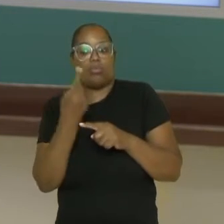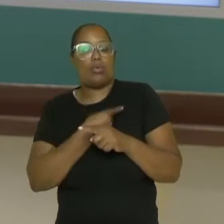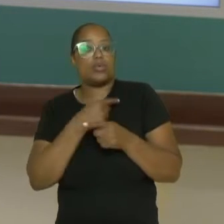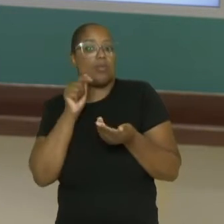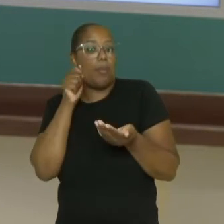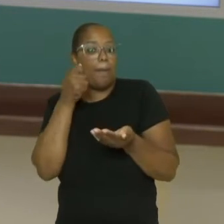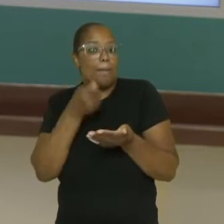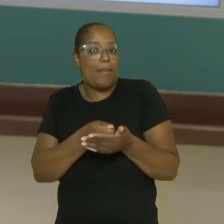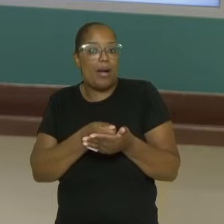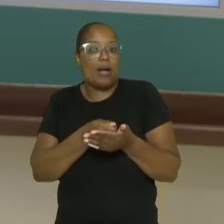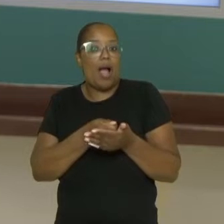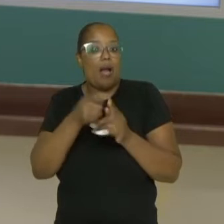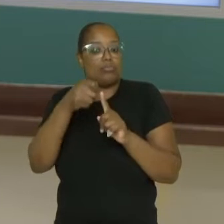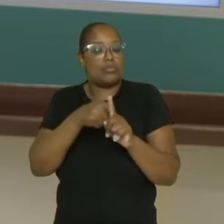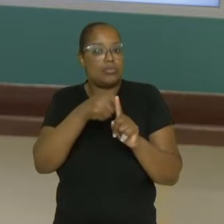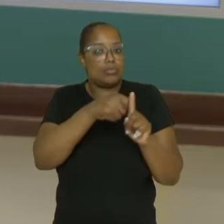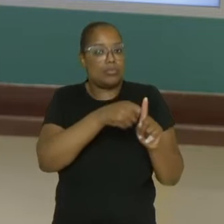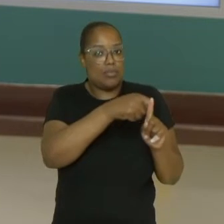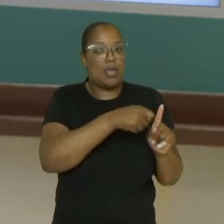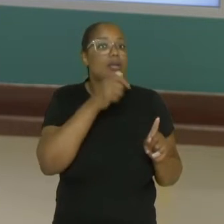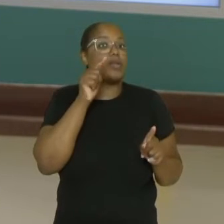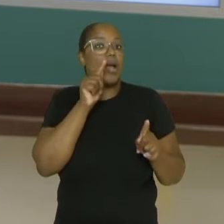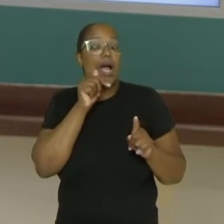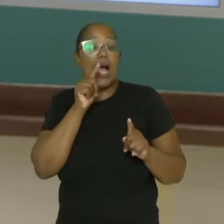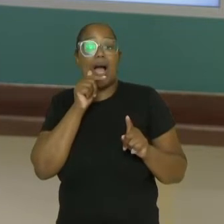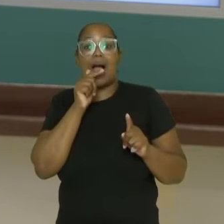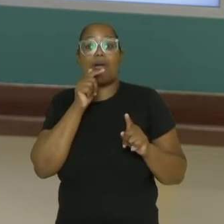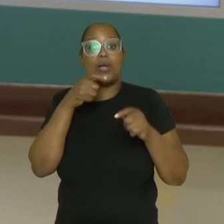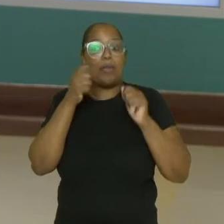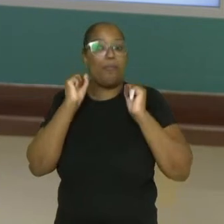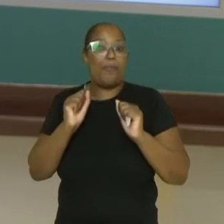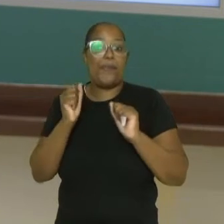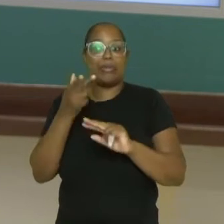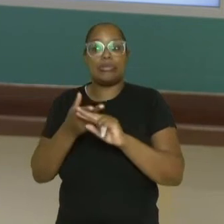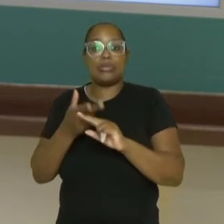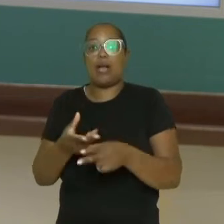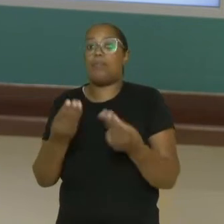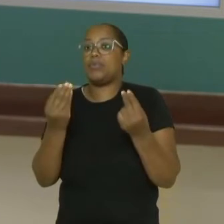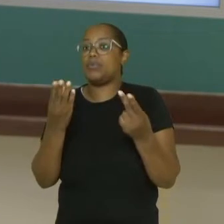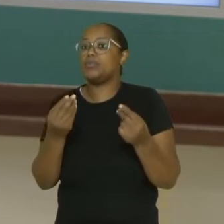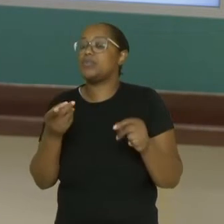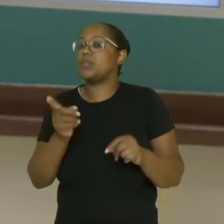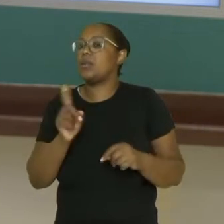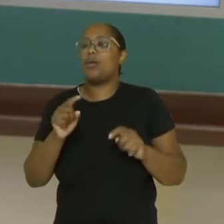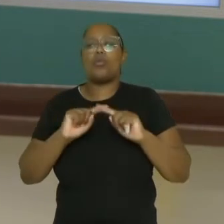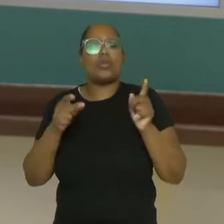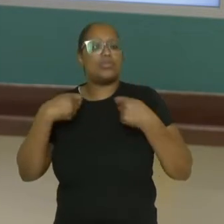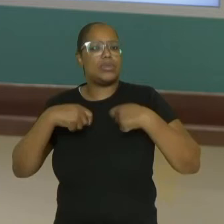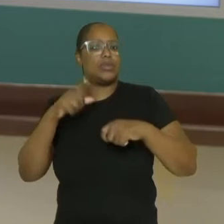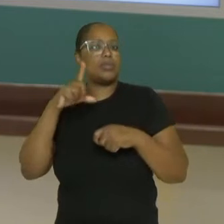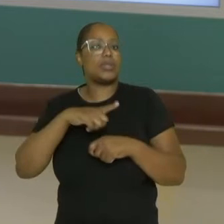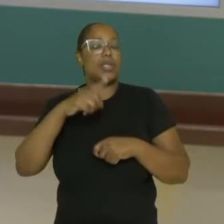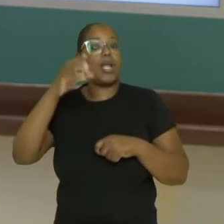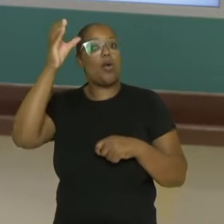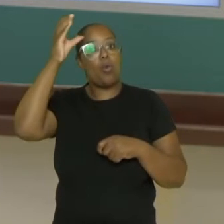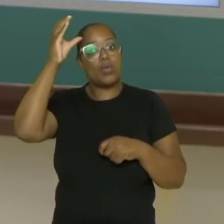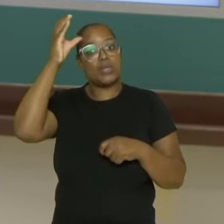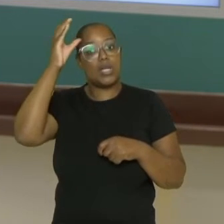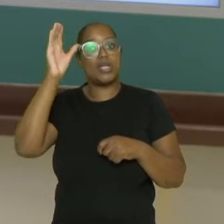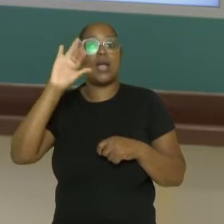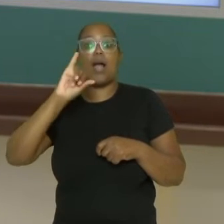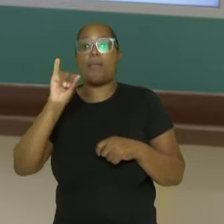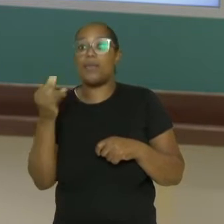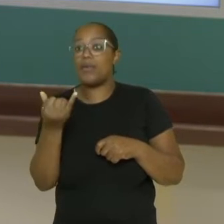gastar muito, né? A gente vai economizar porque nós precisamos ter consciência, reaproveitar a